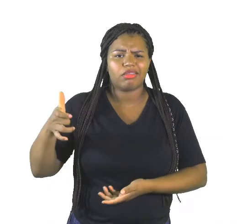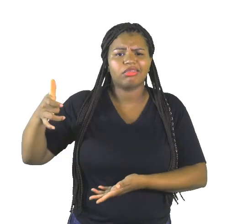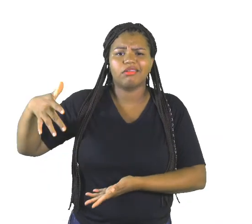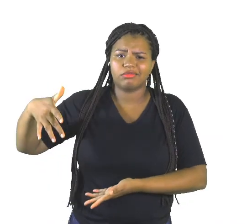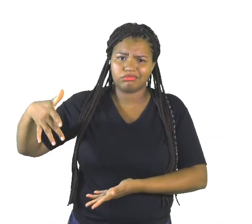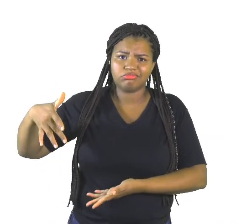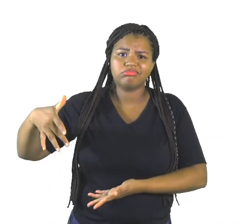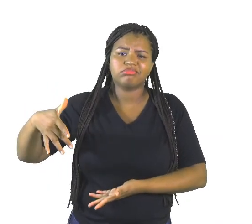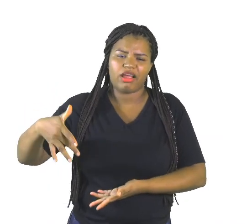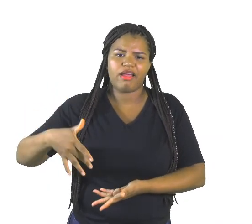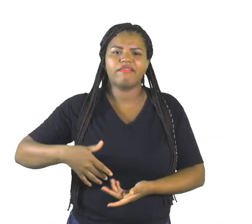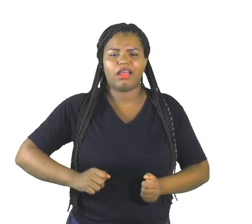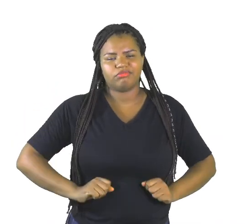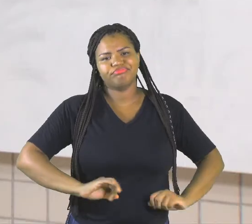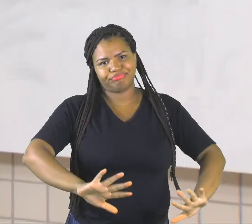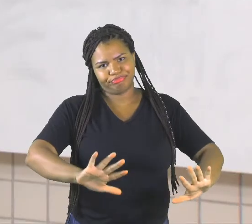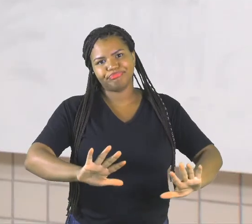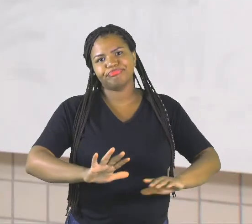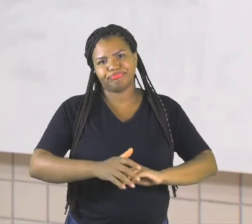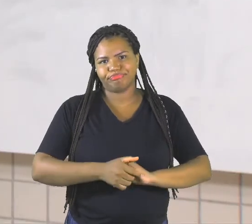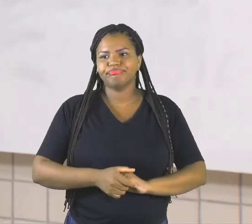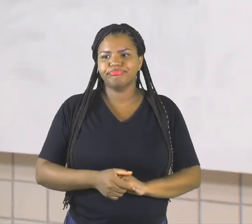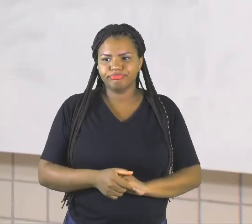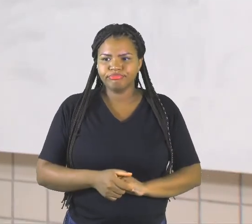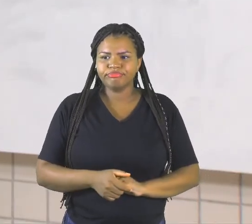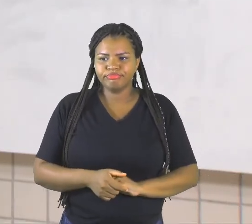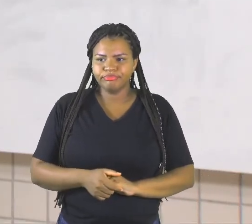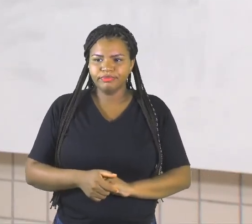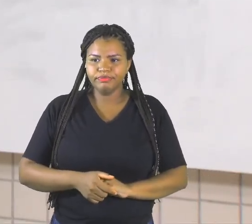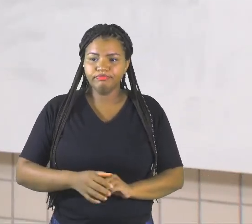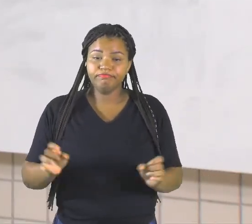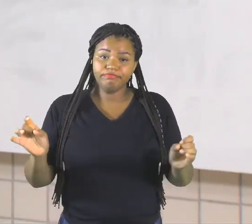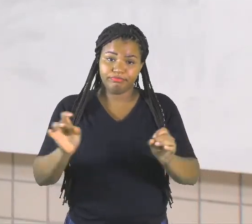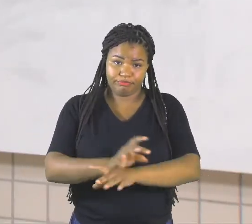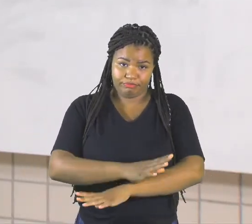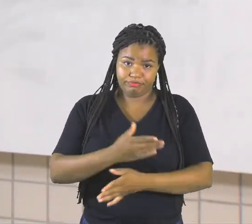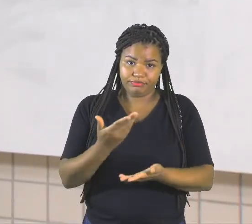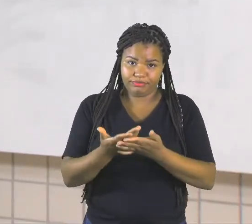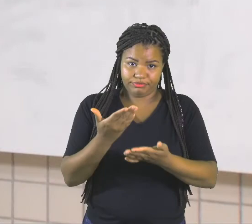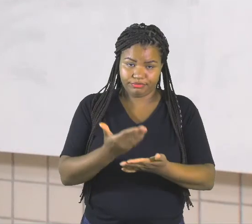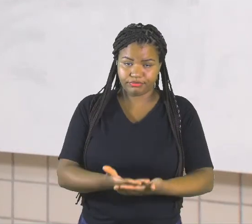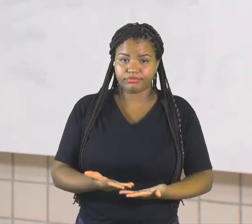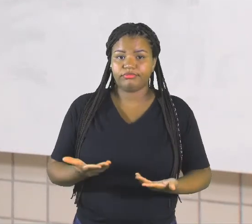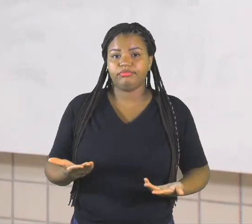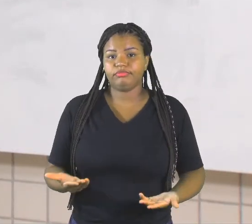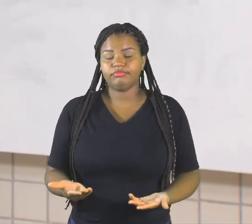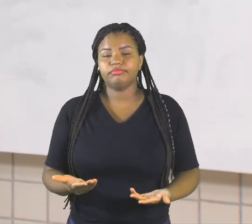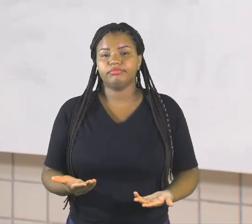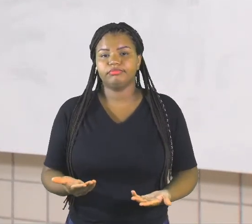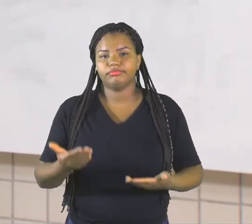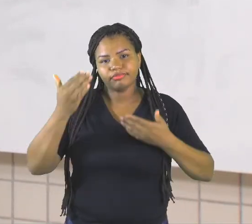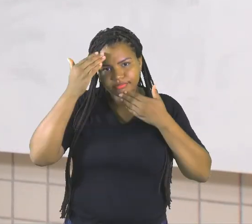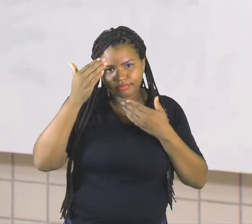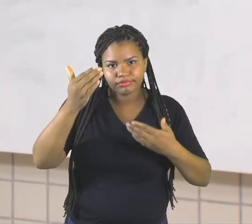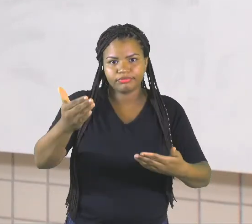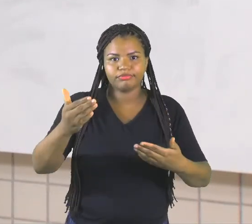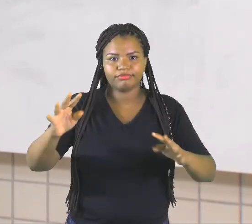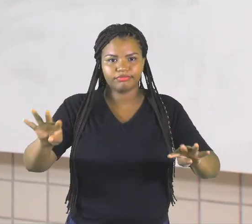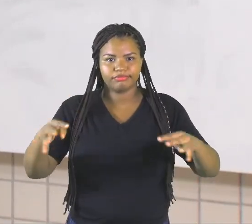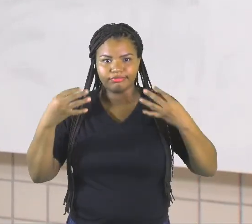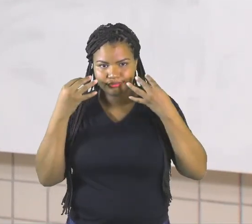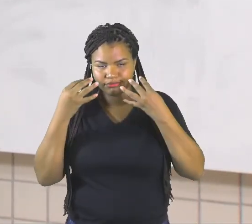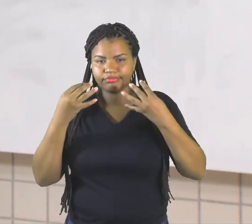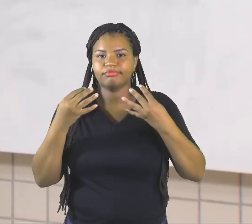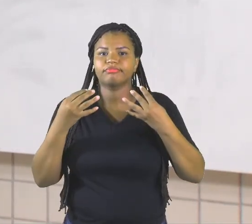sendo desperdiçado, né? Então, nós encerramos nossa aula, agradecemos pela audiência, que